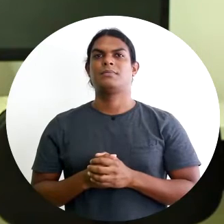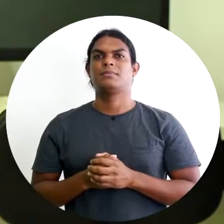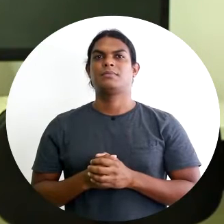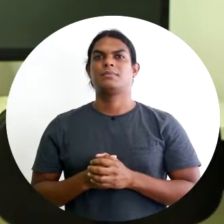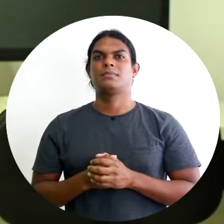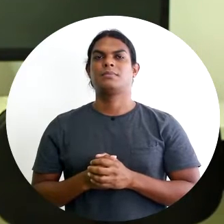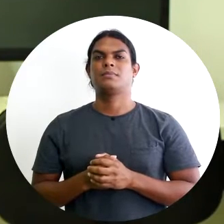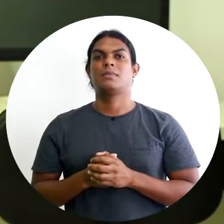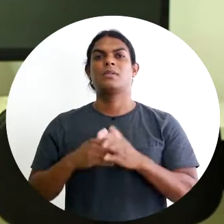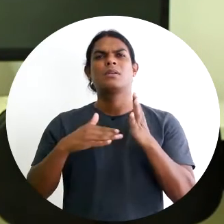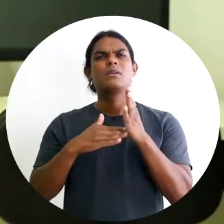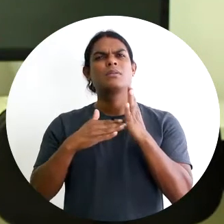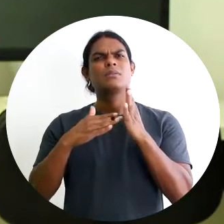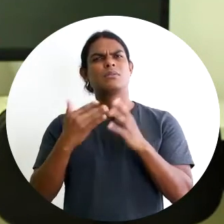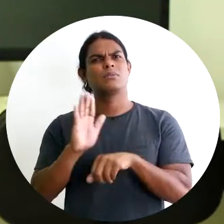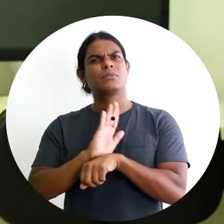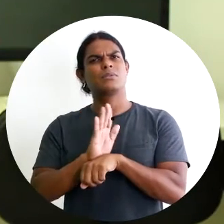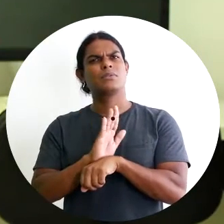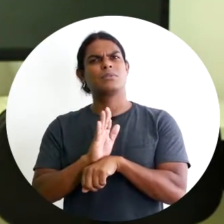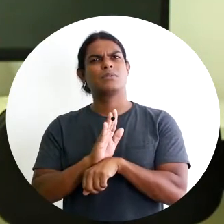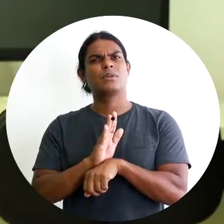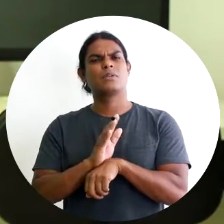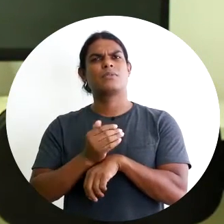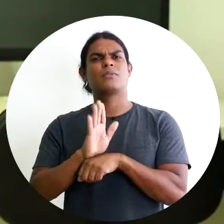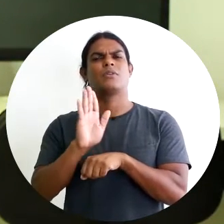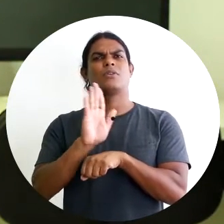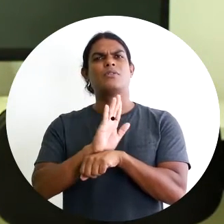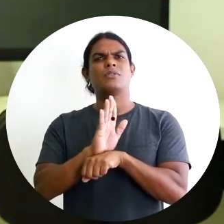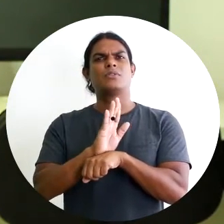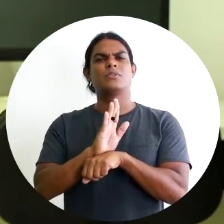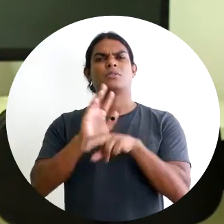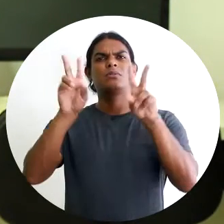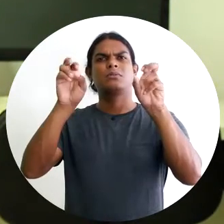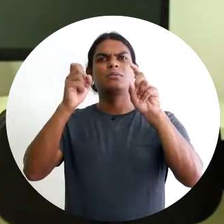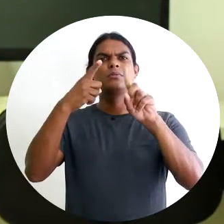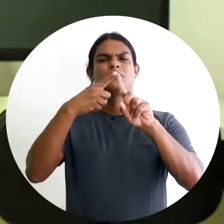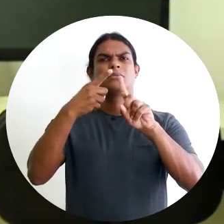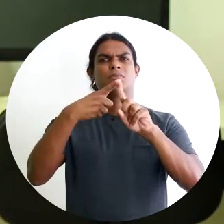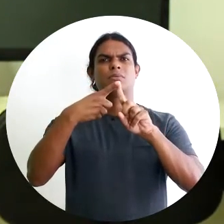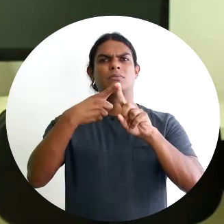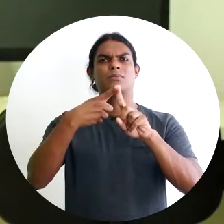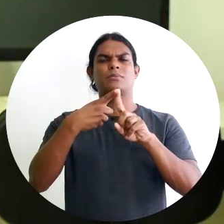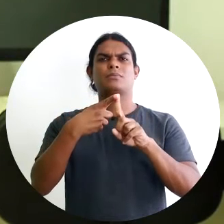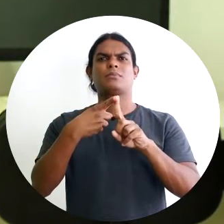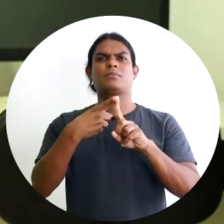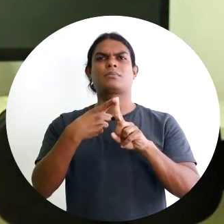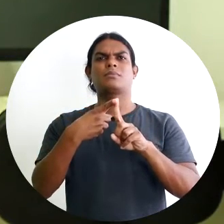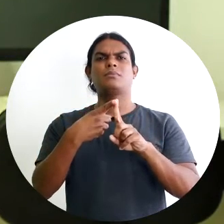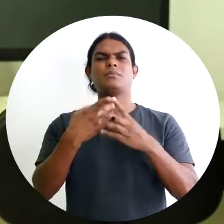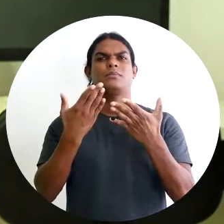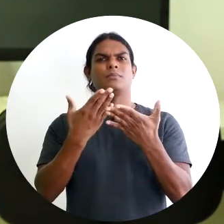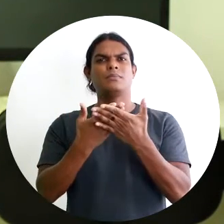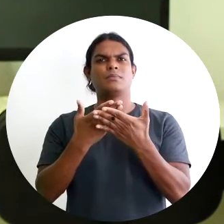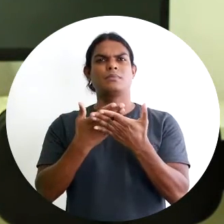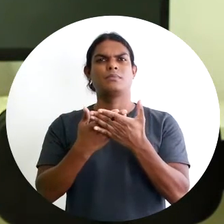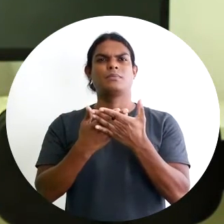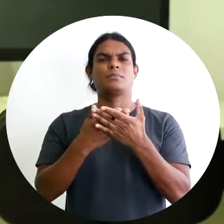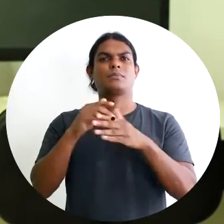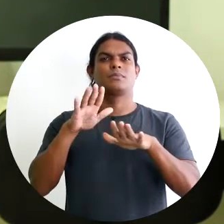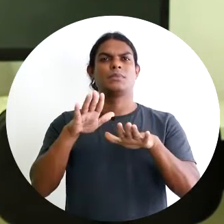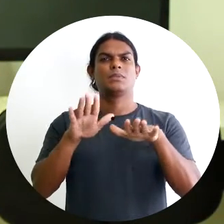Na última videoaula, que foi a videoaula da competência 1, a videoaula 1, a gente viu alguns